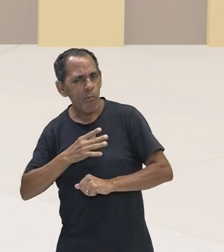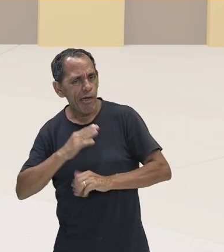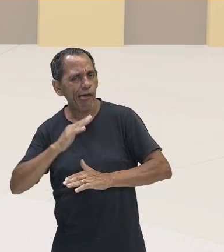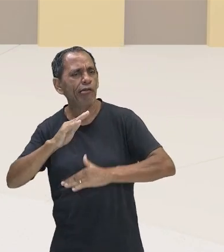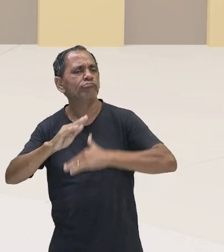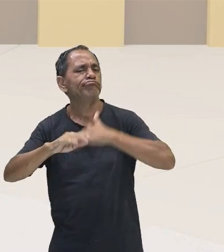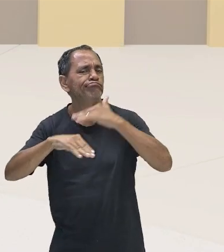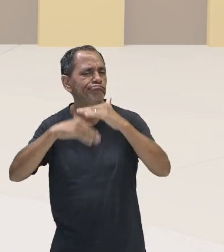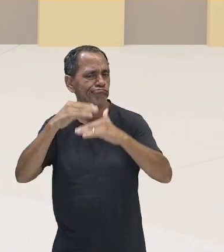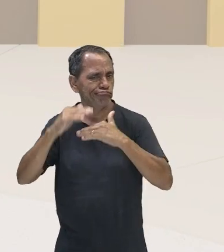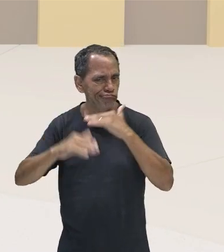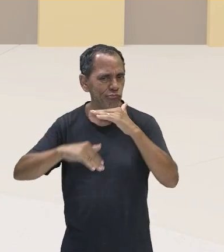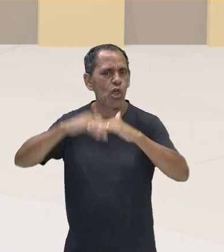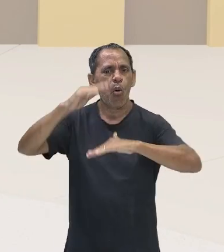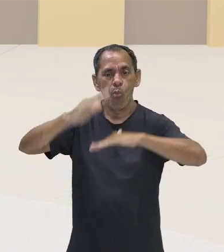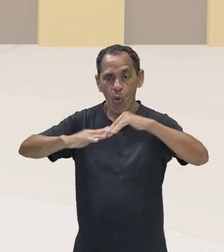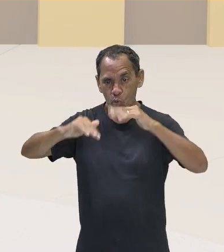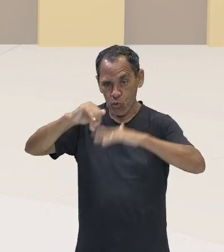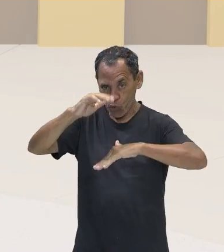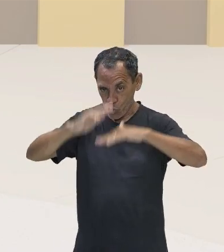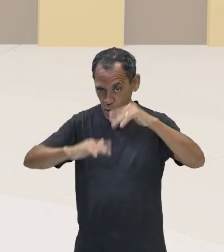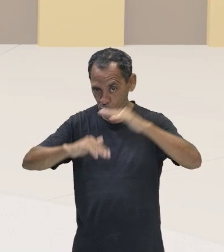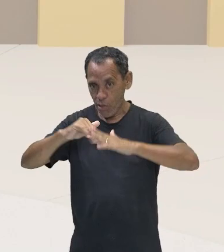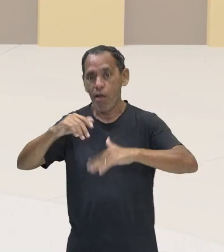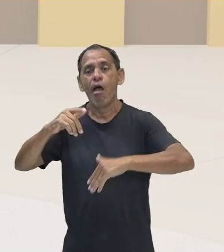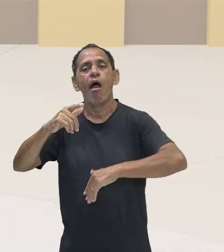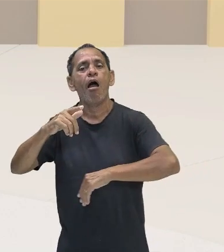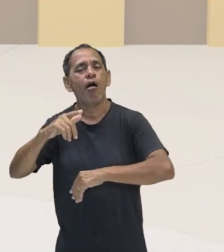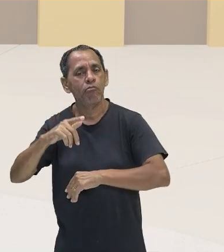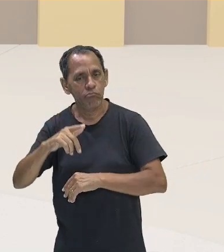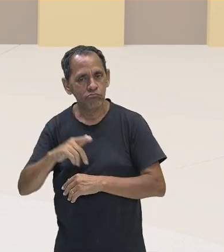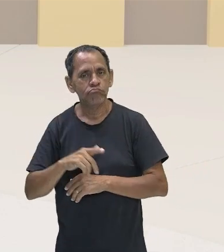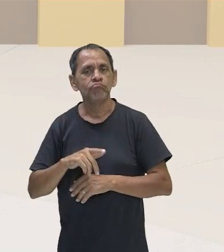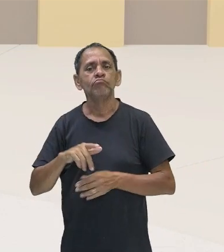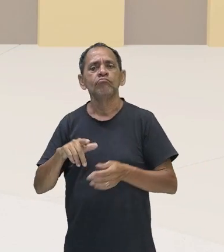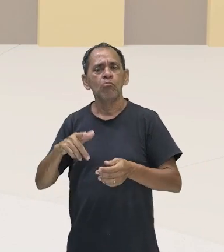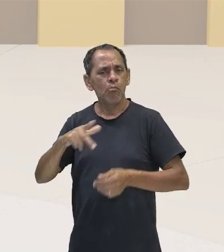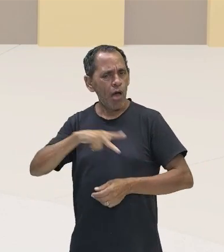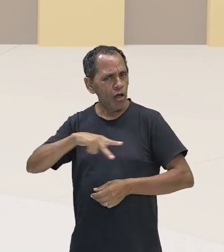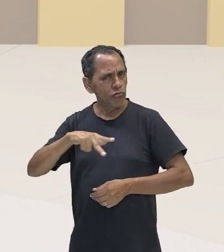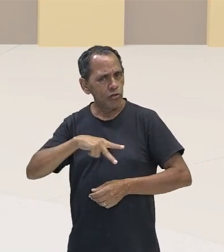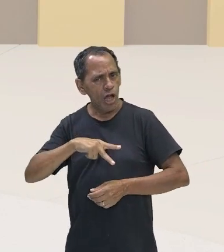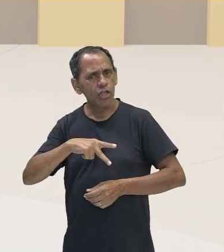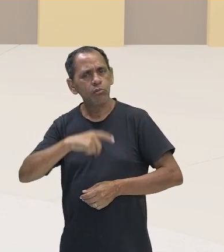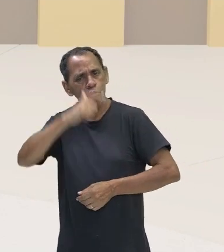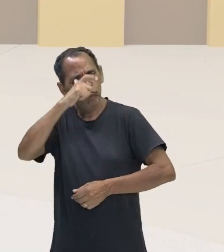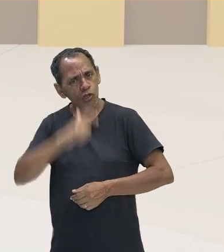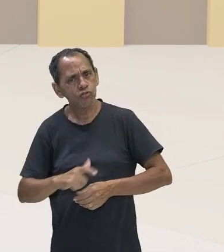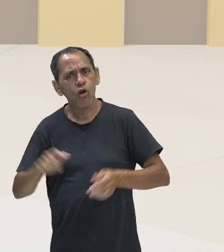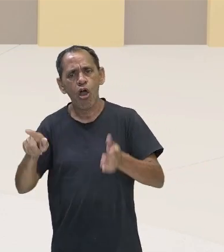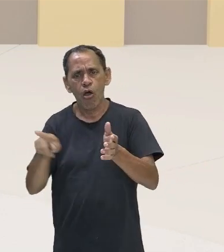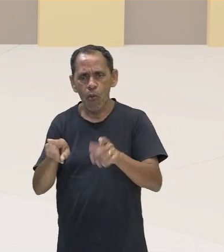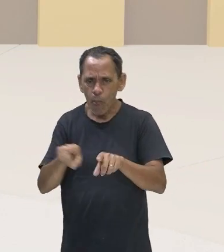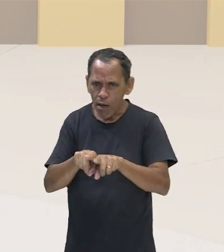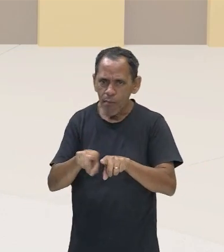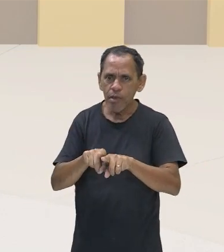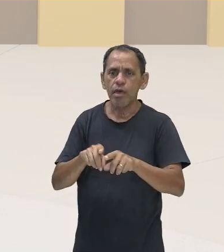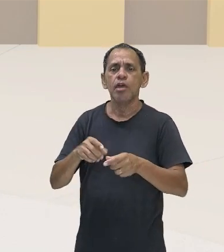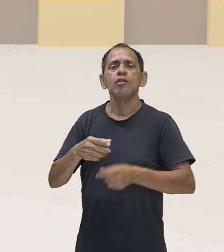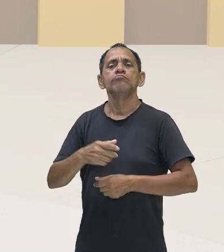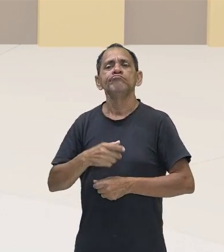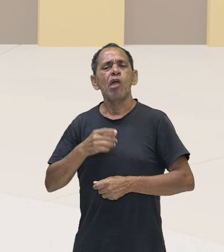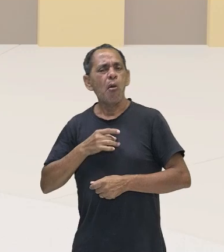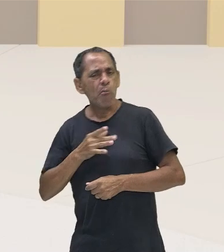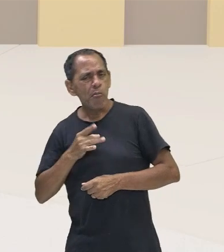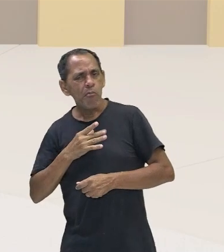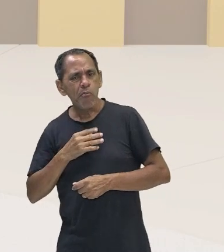pessoal e profissionalmente, não começar coisas novas por medo de fracassar. Olha aí, então estou sempre me